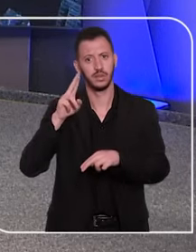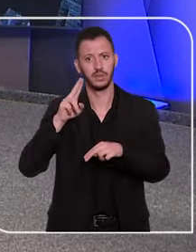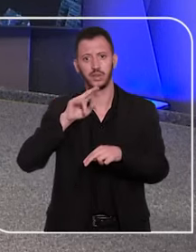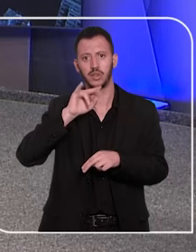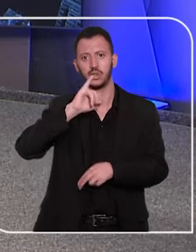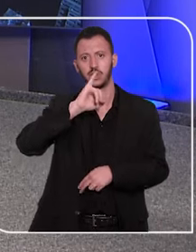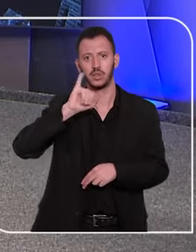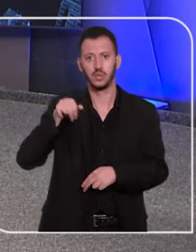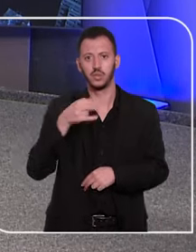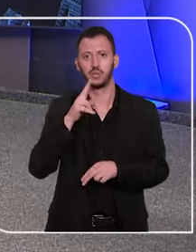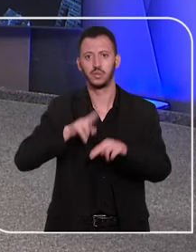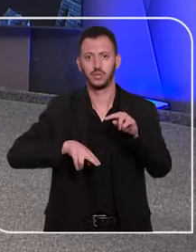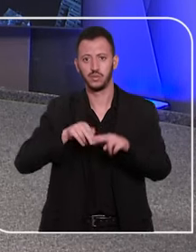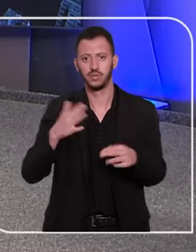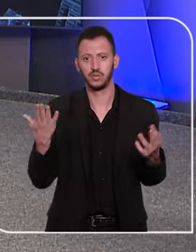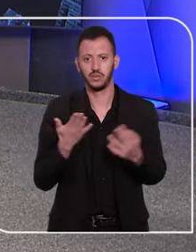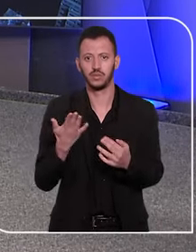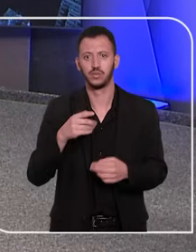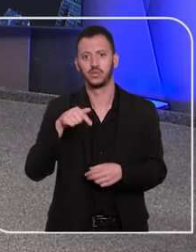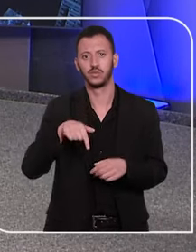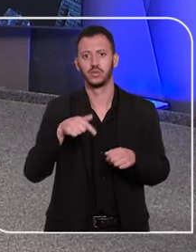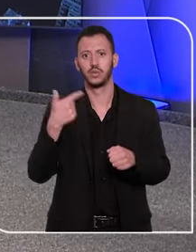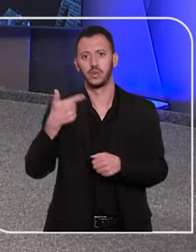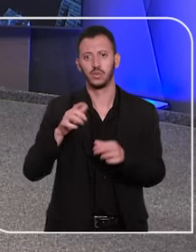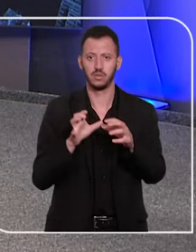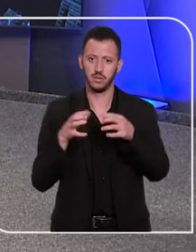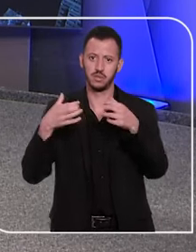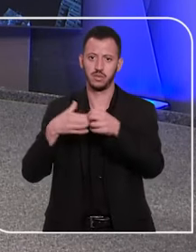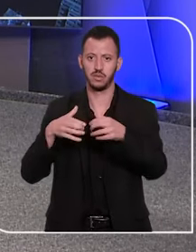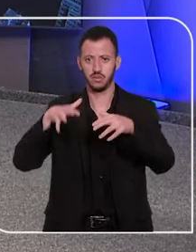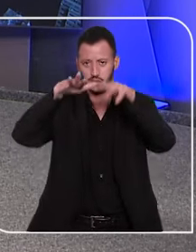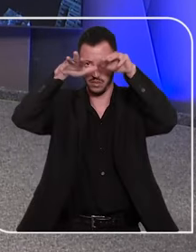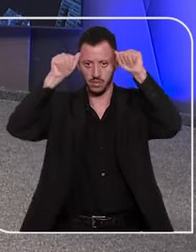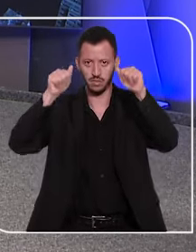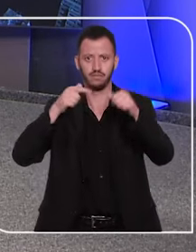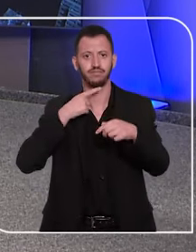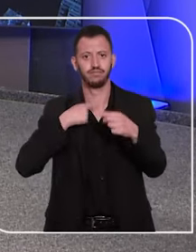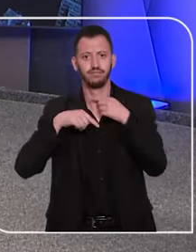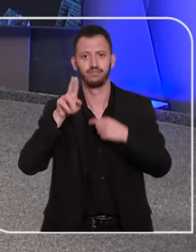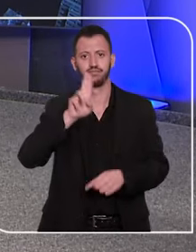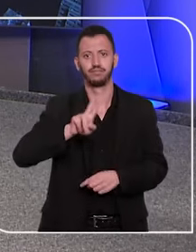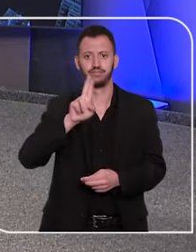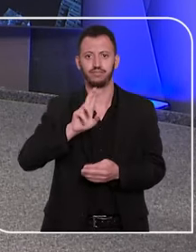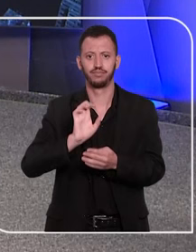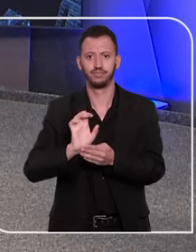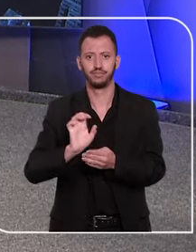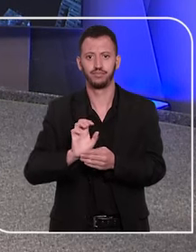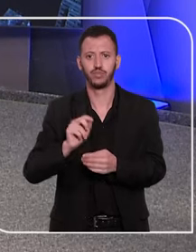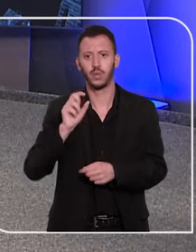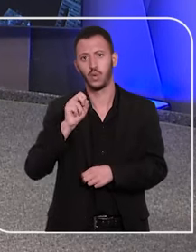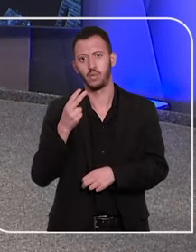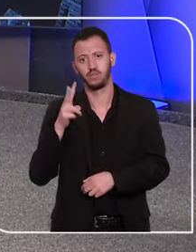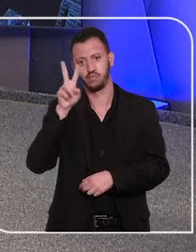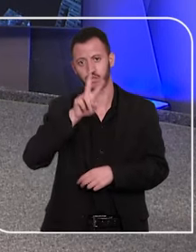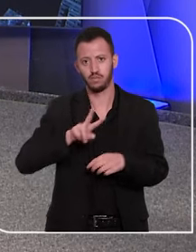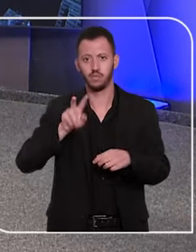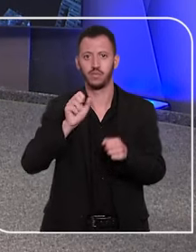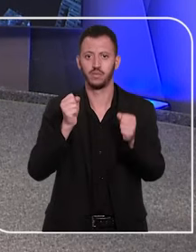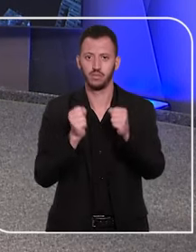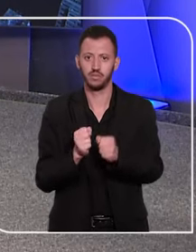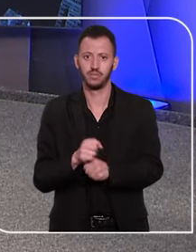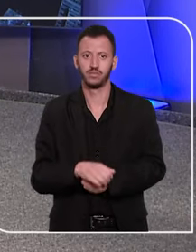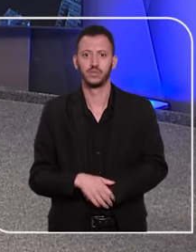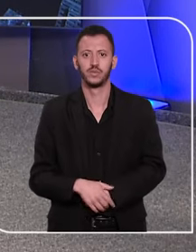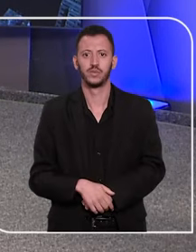3 de Junho às 2 da tarde na segunda sessão do tribunal os expositores que desejarem usar recursos audiovisuais